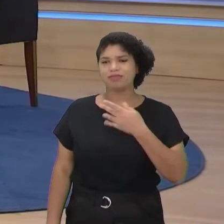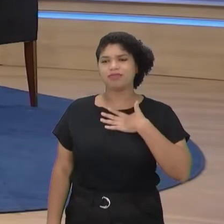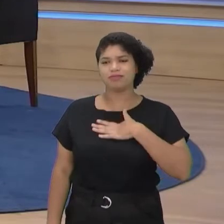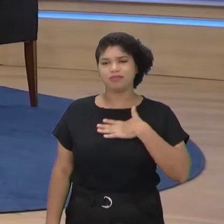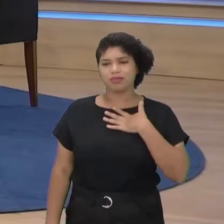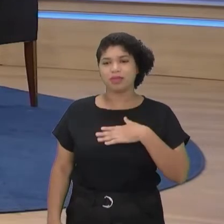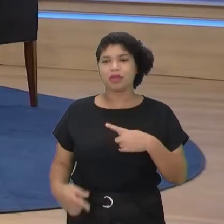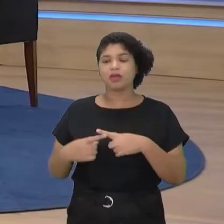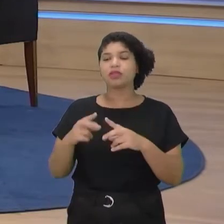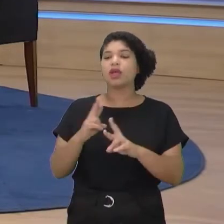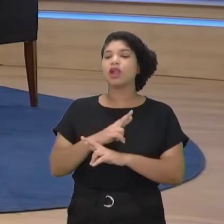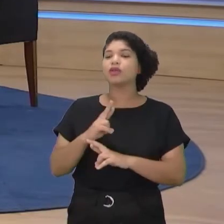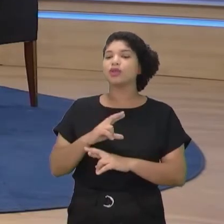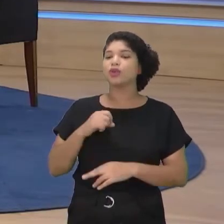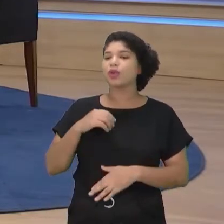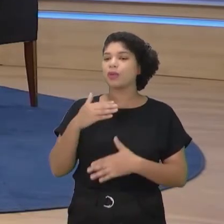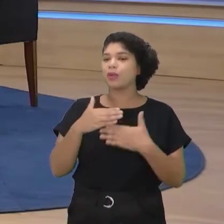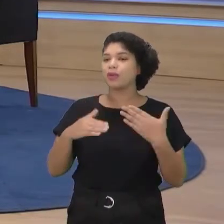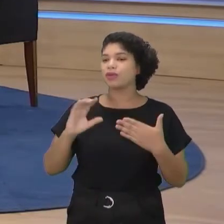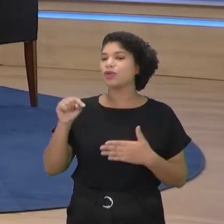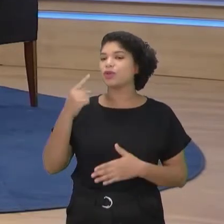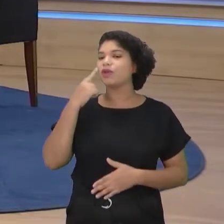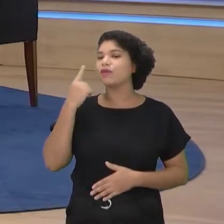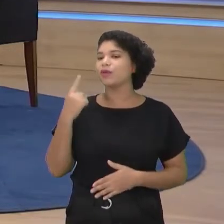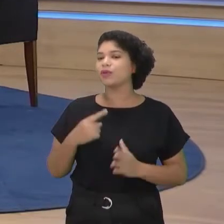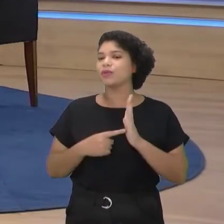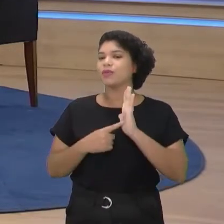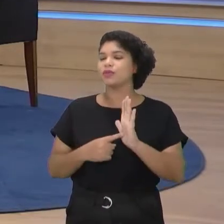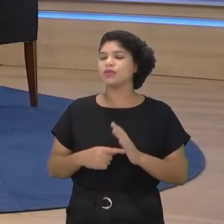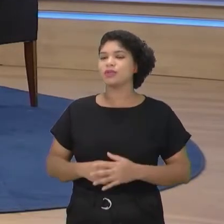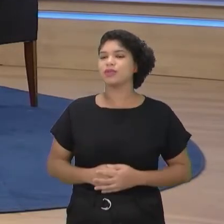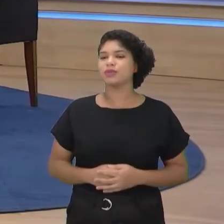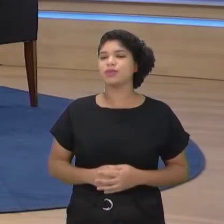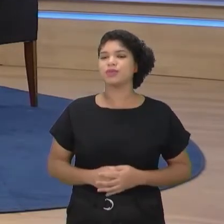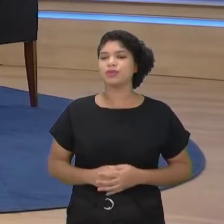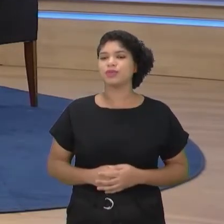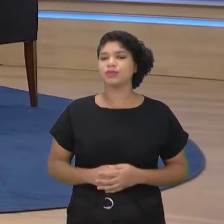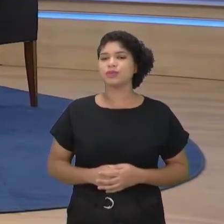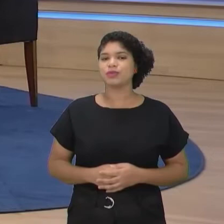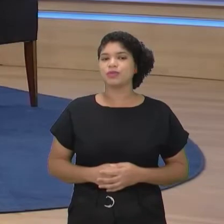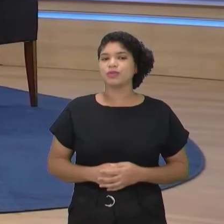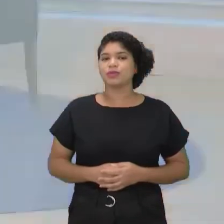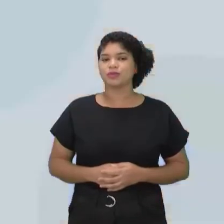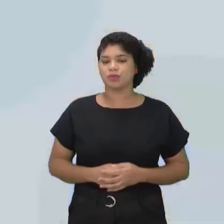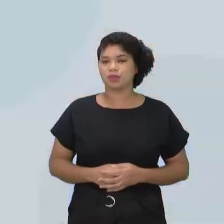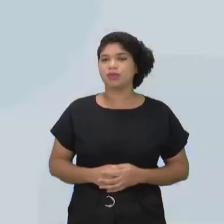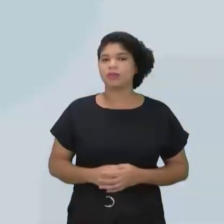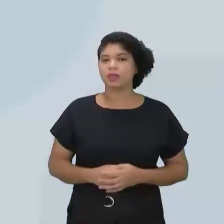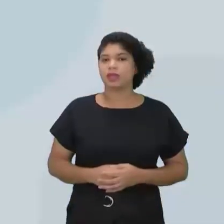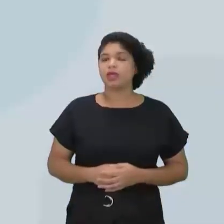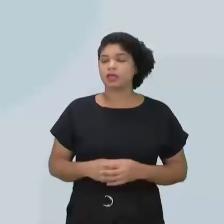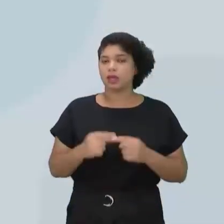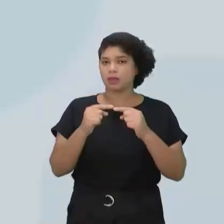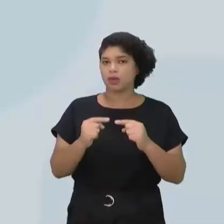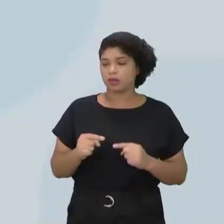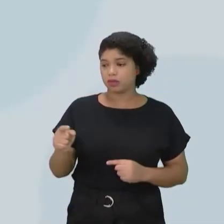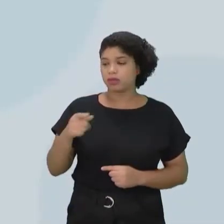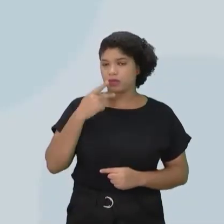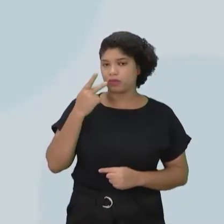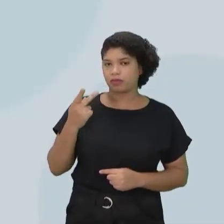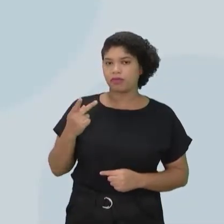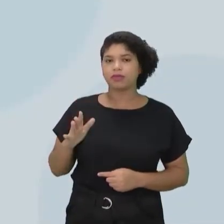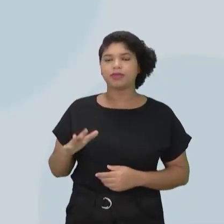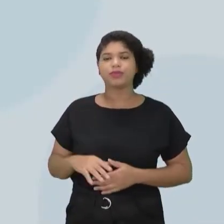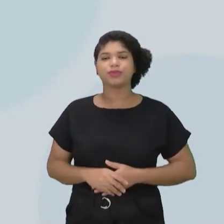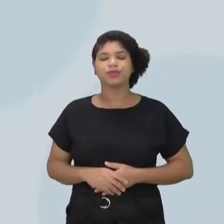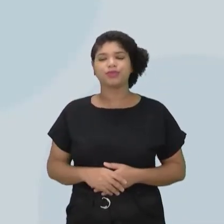porque tem a ver até com os nossos slides que vão vir. Eu vou até mostrar um próximo slide, Fabi, que talvez vai dialogar isso com isso que